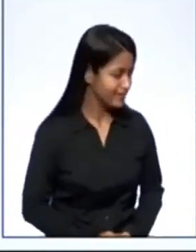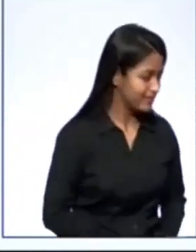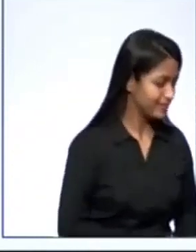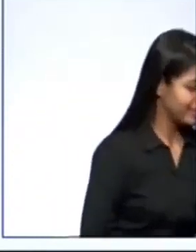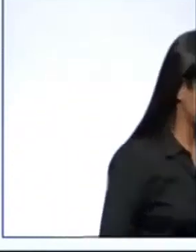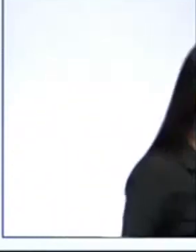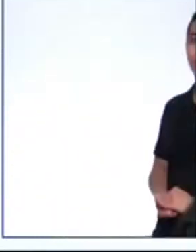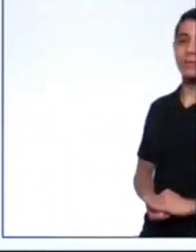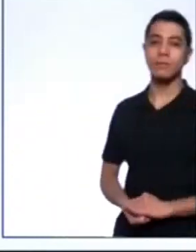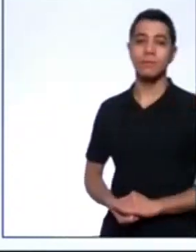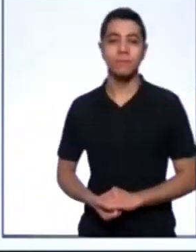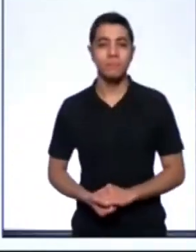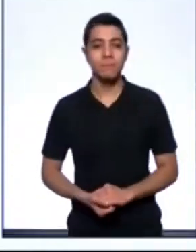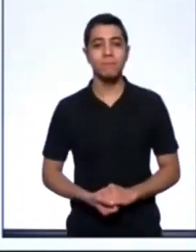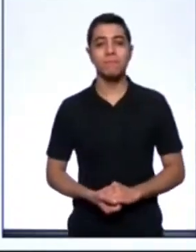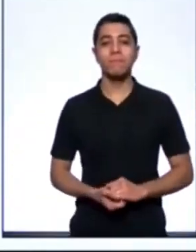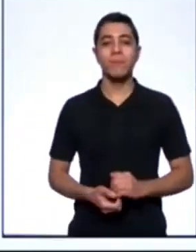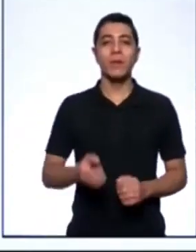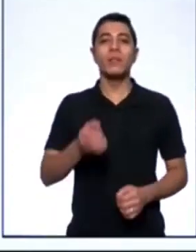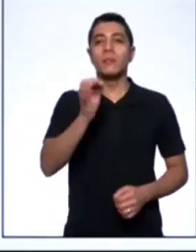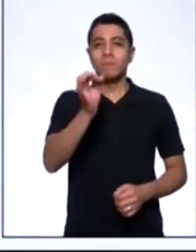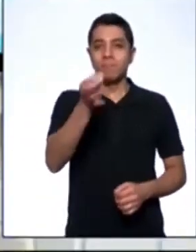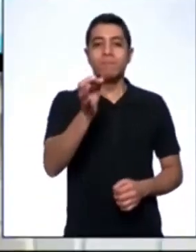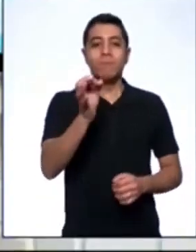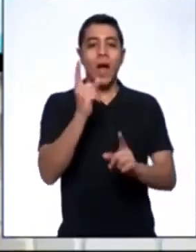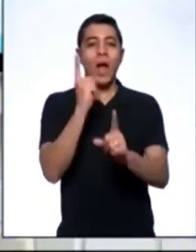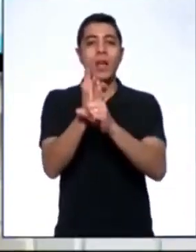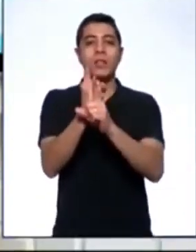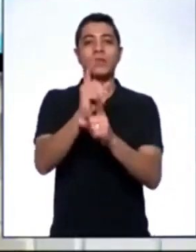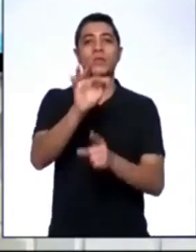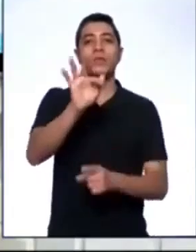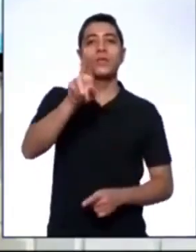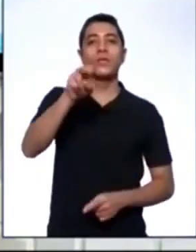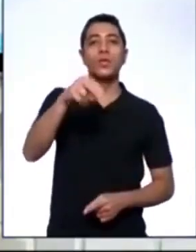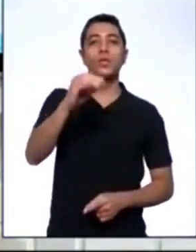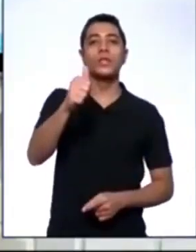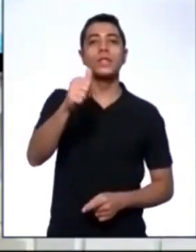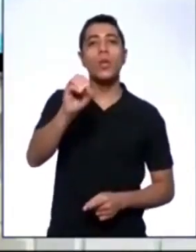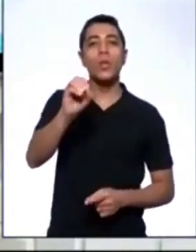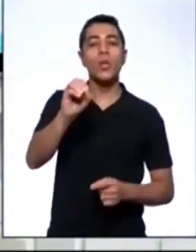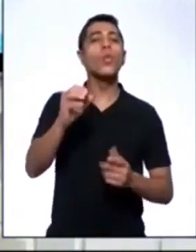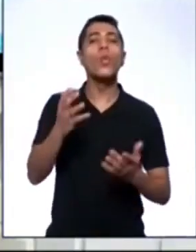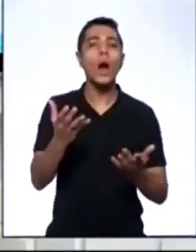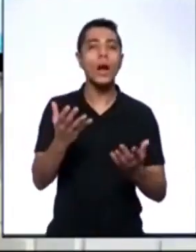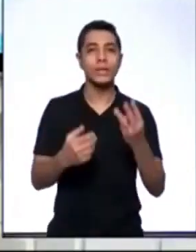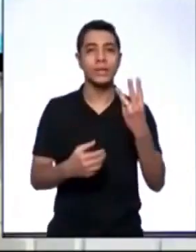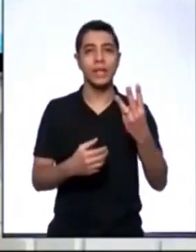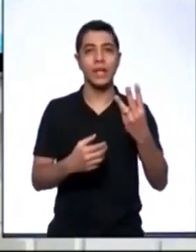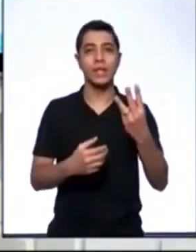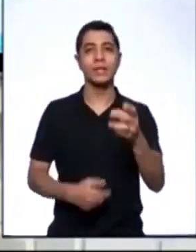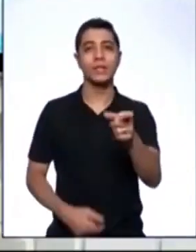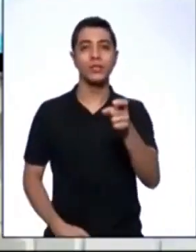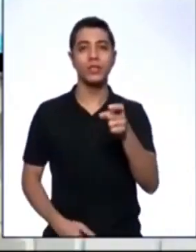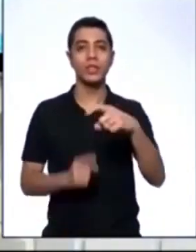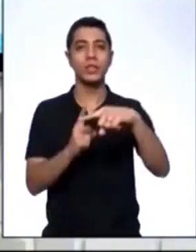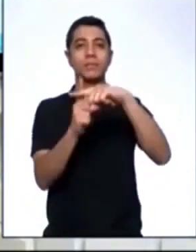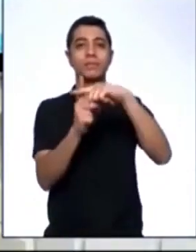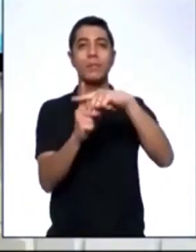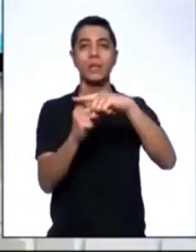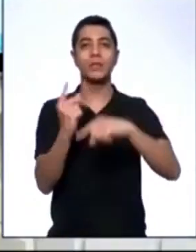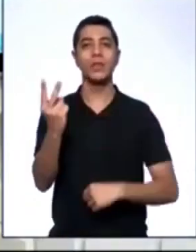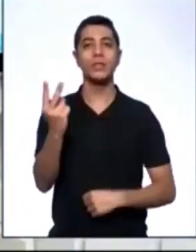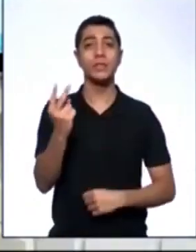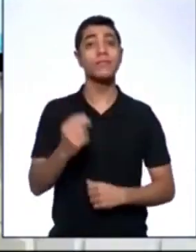e não é 3X mais dois a função é 3X mais dois gente só um minuto o